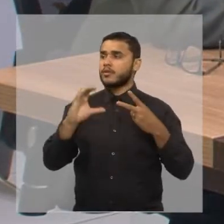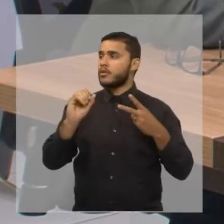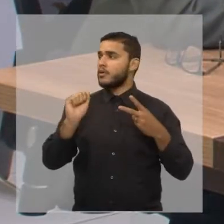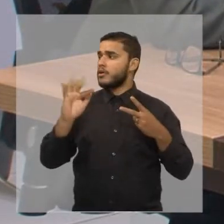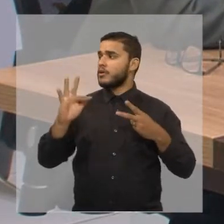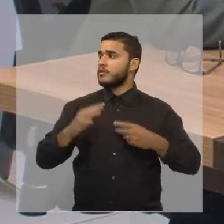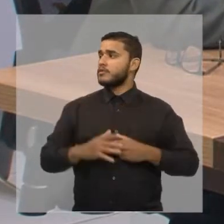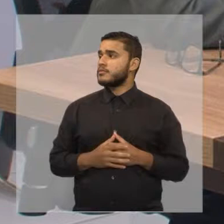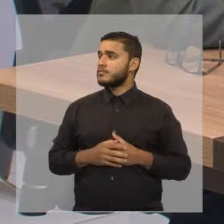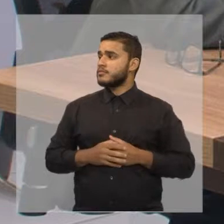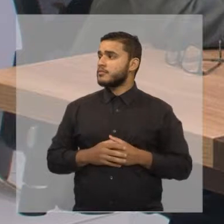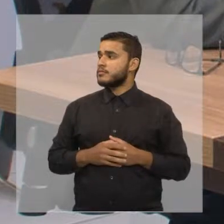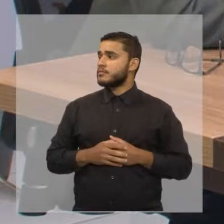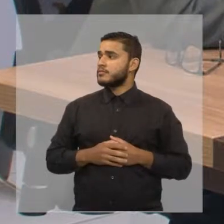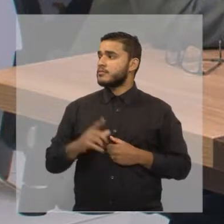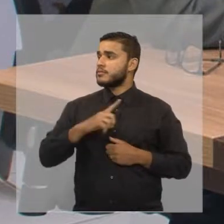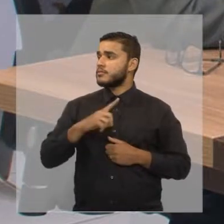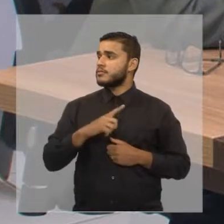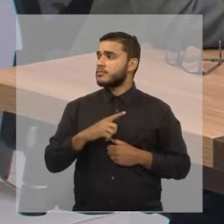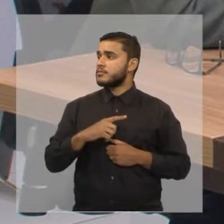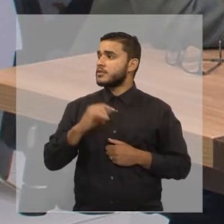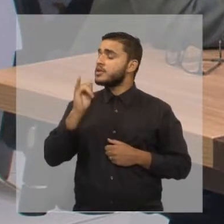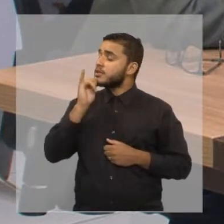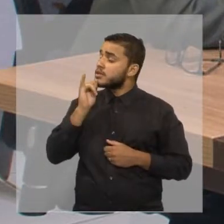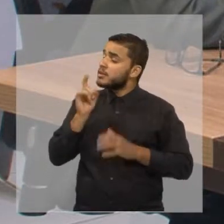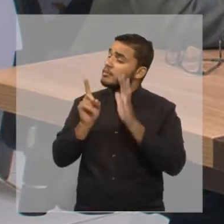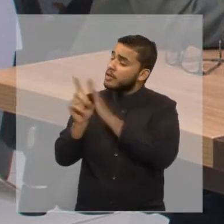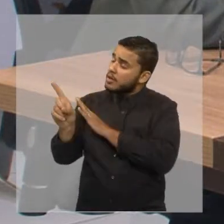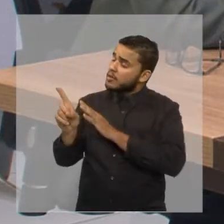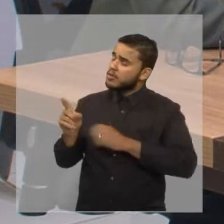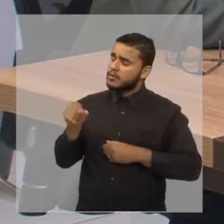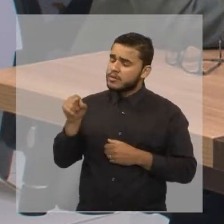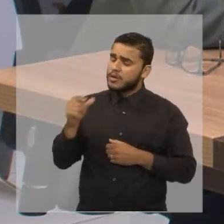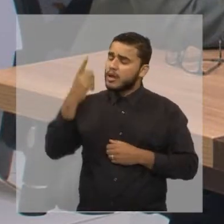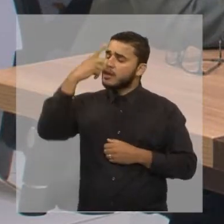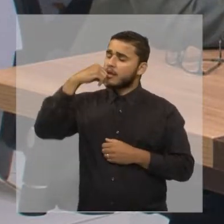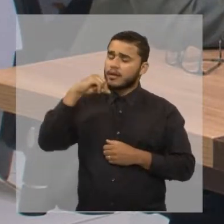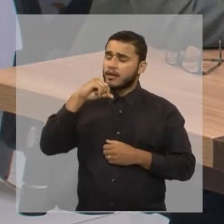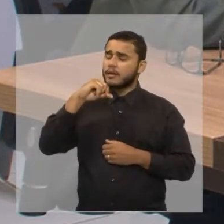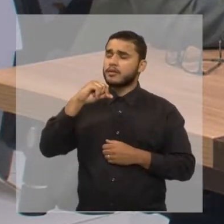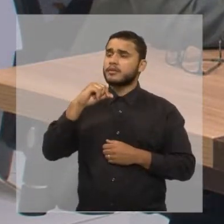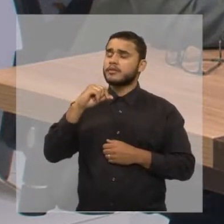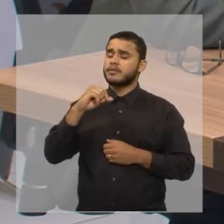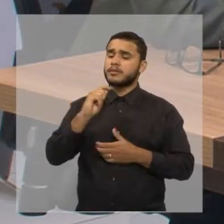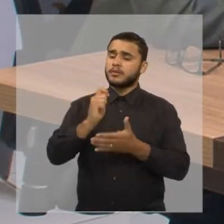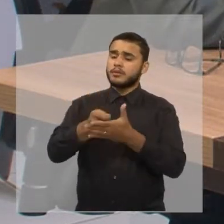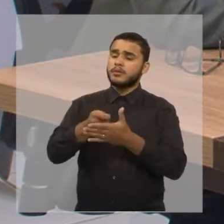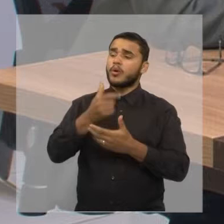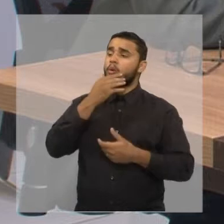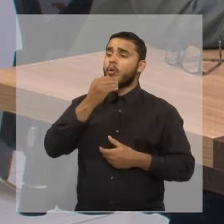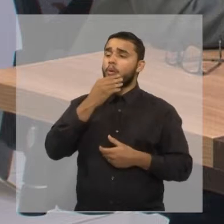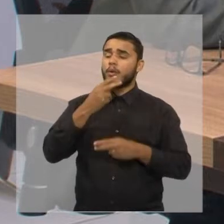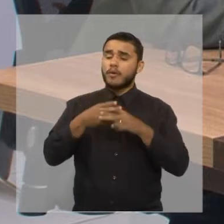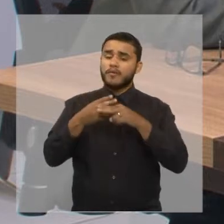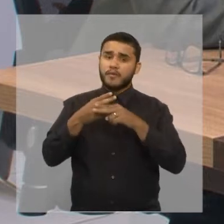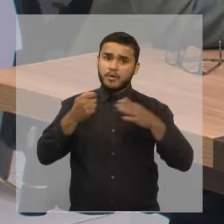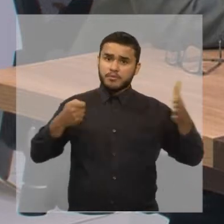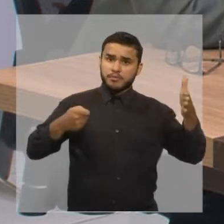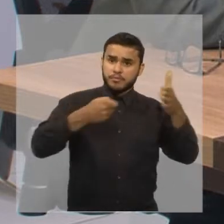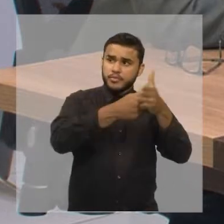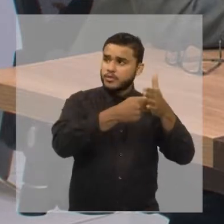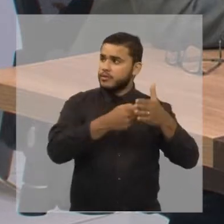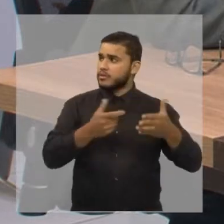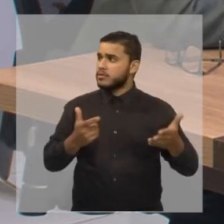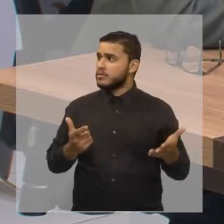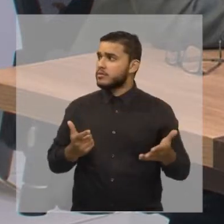Bolsonaro não revelaram quem pagou o sujeito que atacou o presidente, o